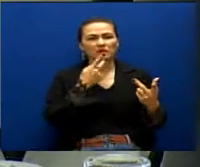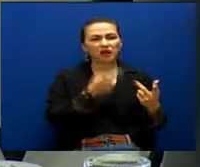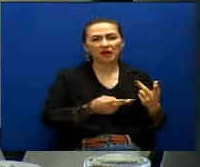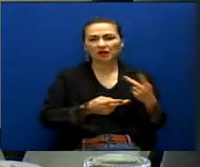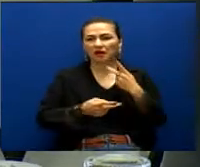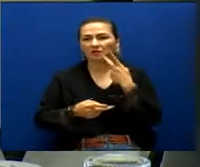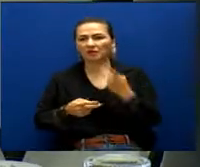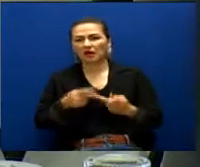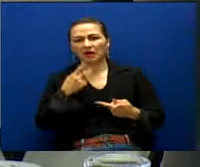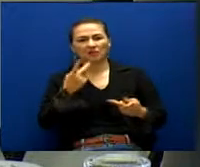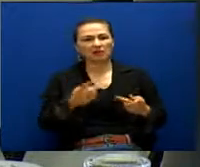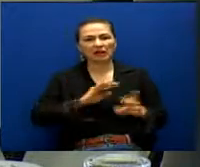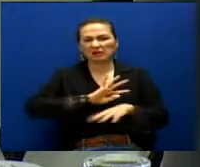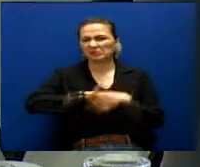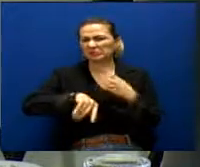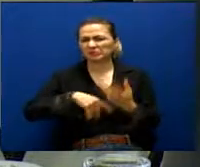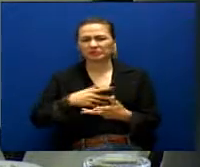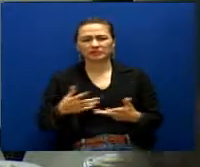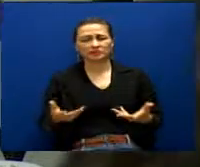essa bagunça que é hoje.